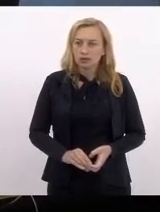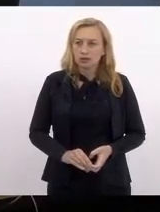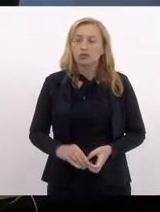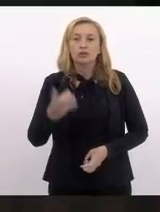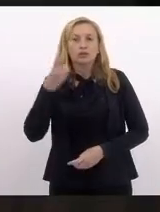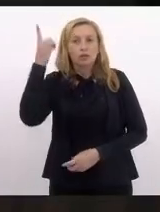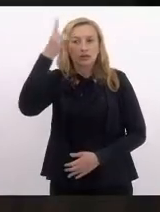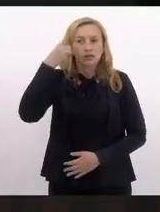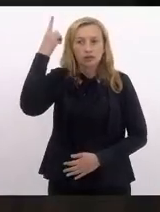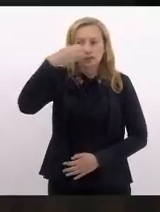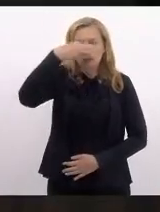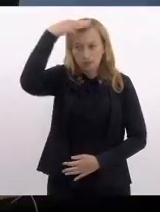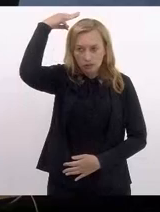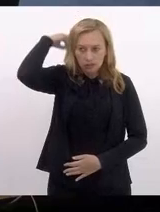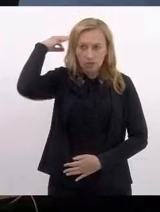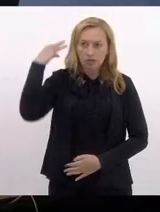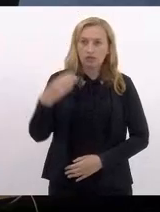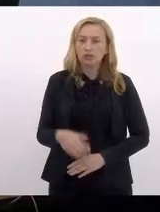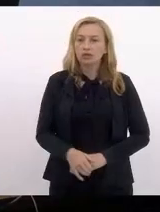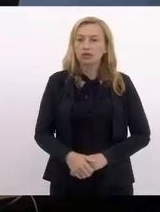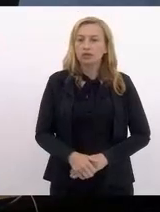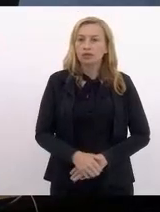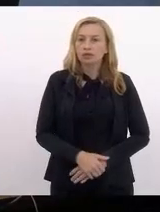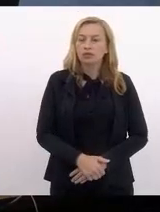o resultado Márcio Pacheco